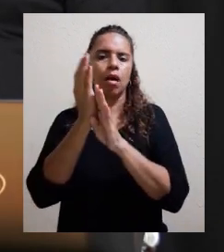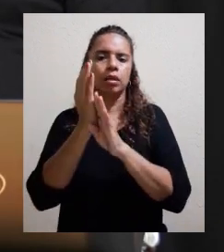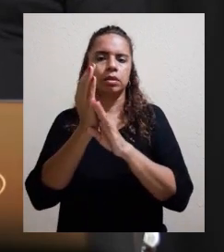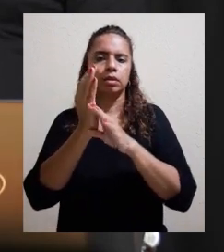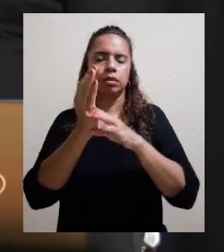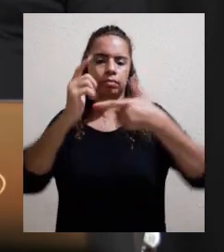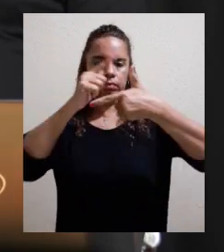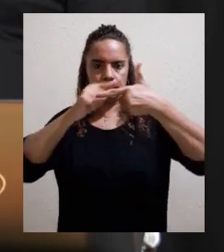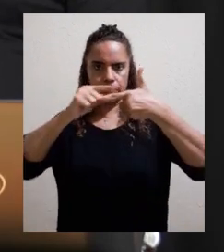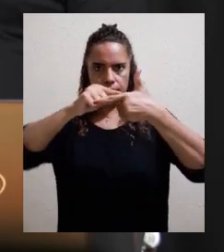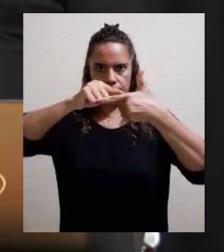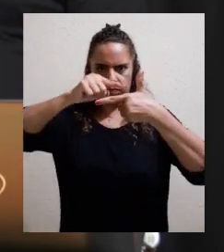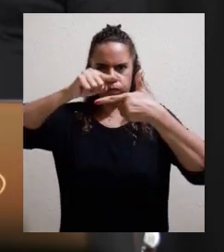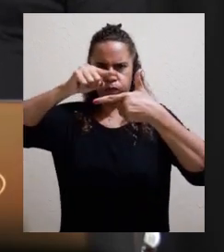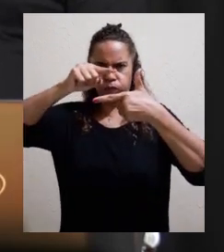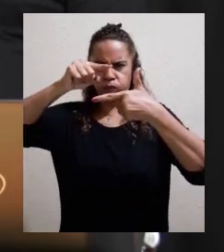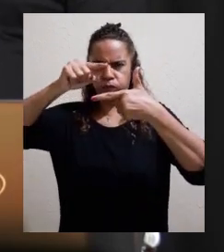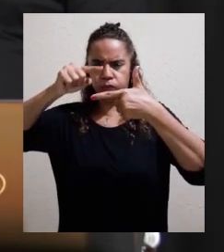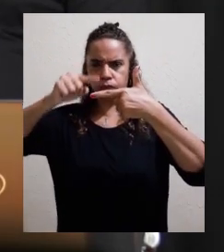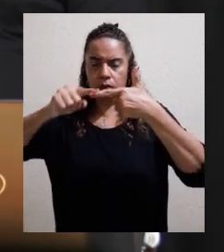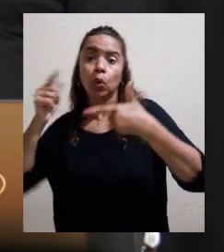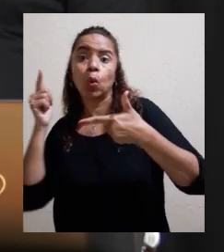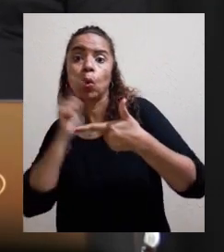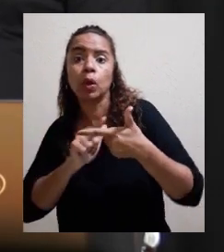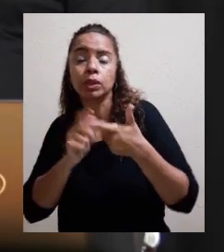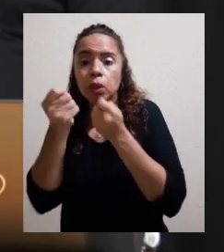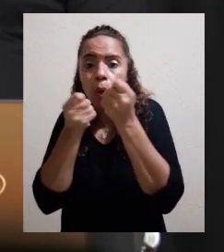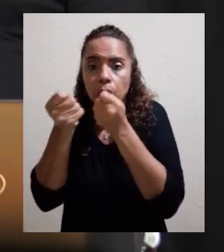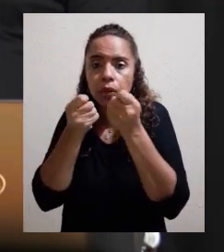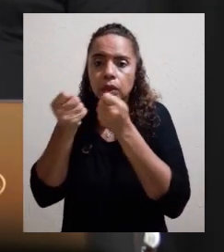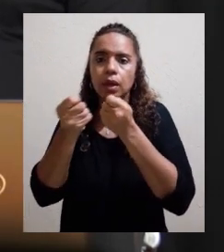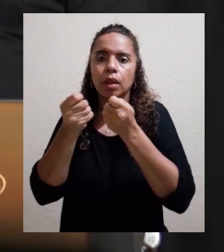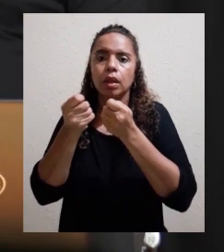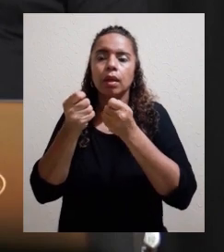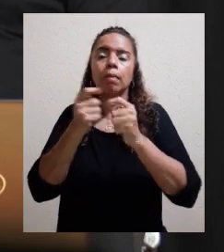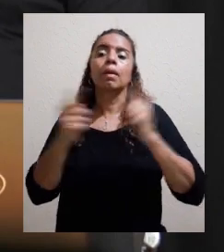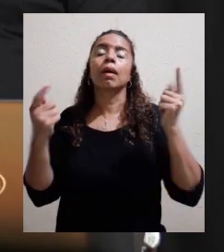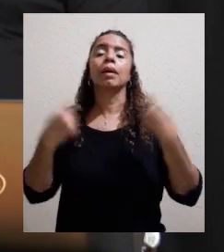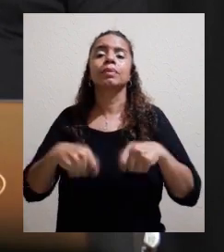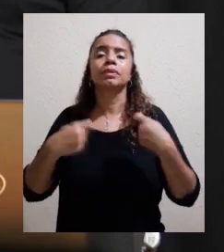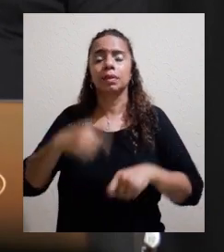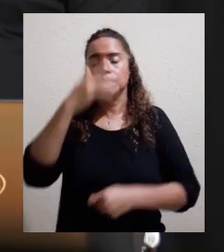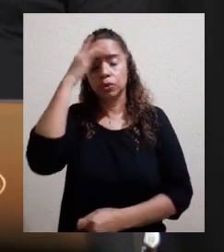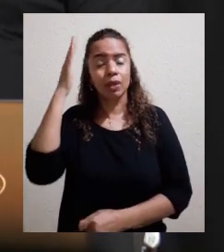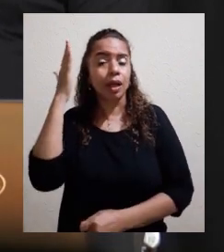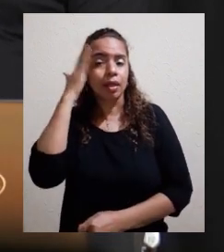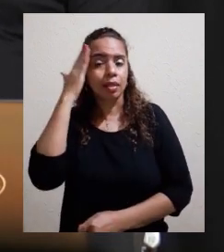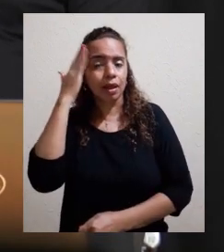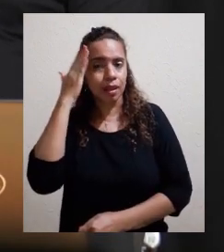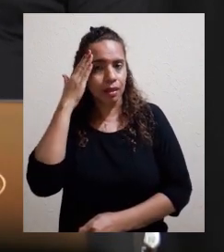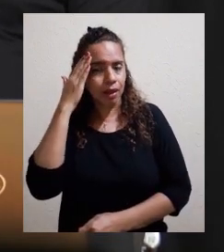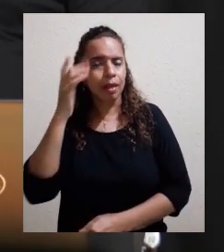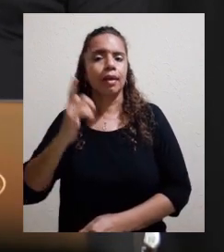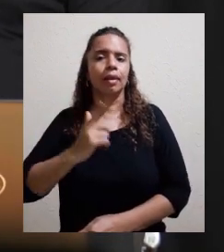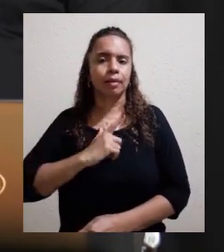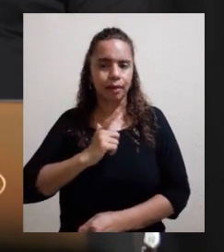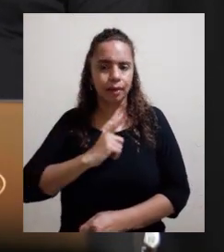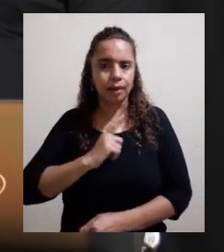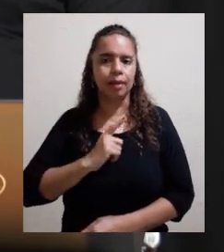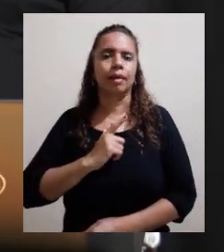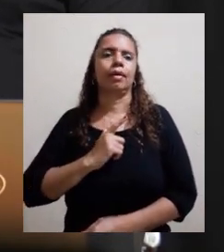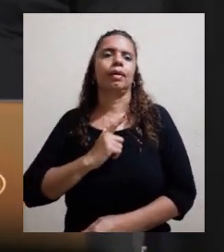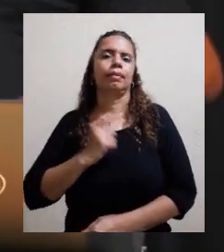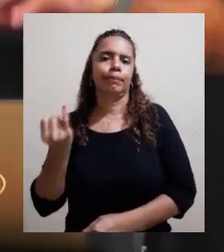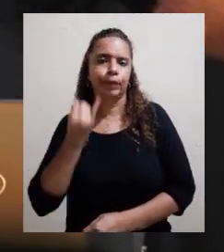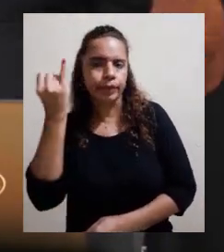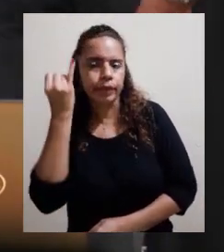eles realmente tiveram que tomar medidas drásticas. As pessoas precisam entender que algumas medidas, aí a gente podia falar muito